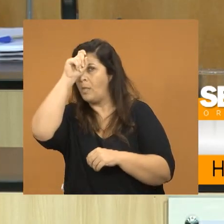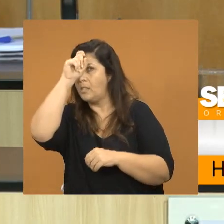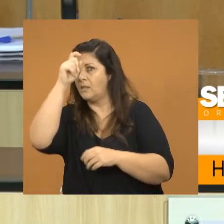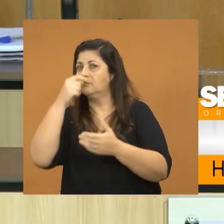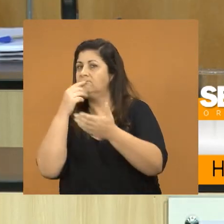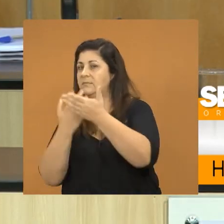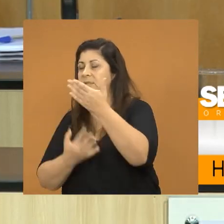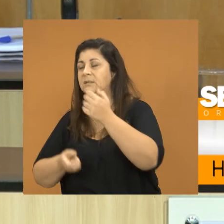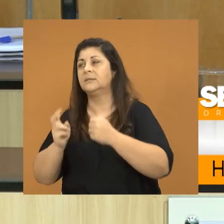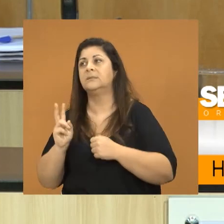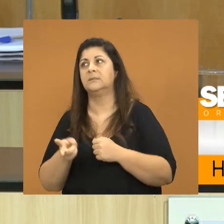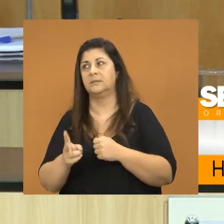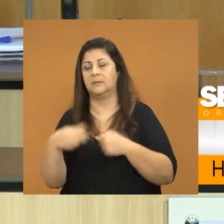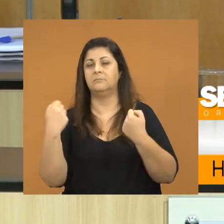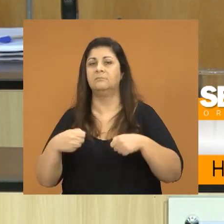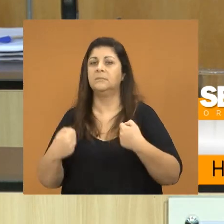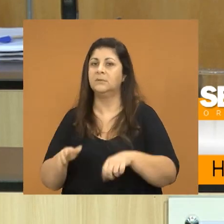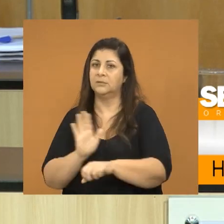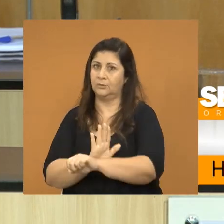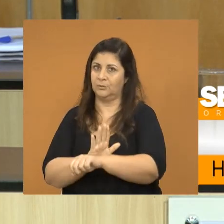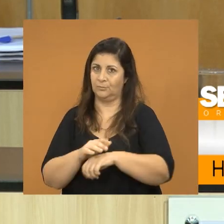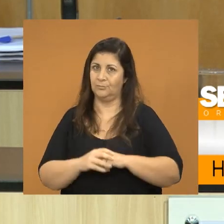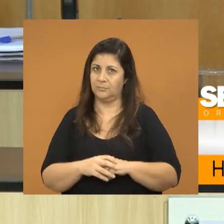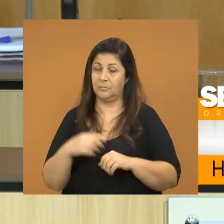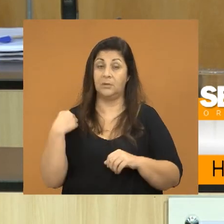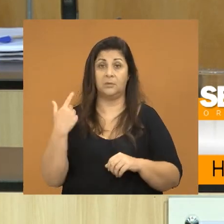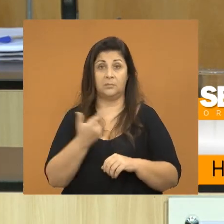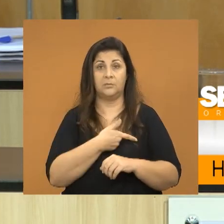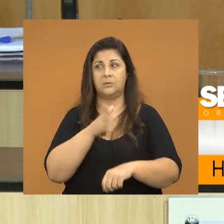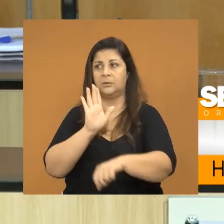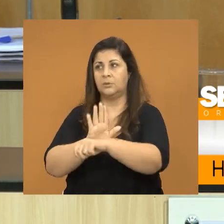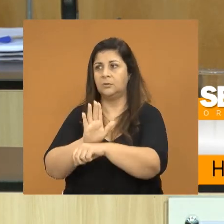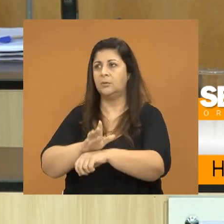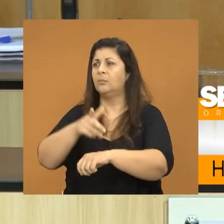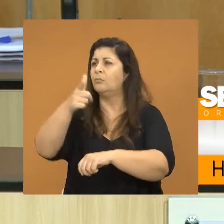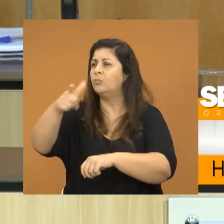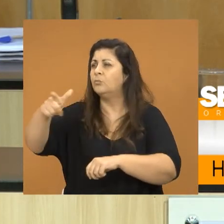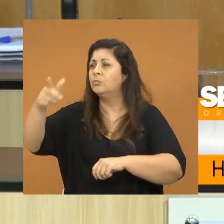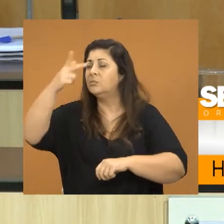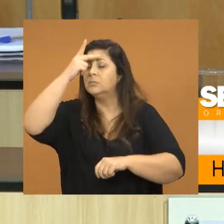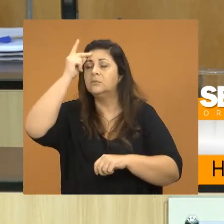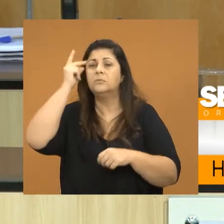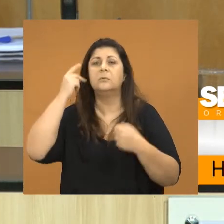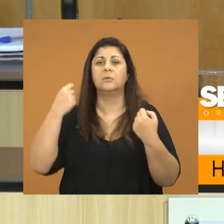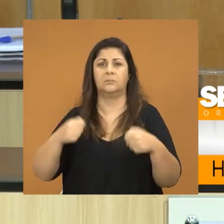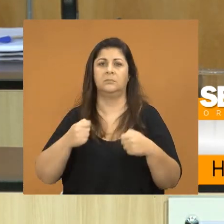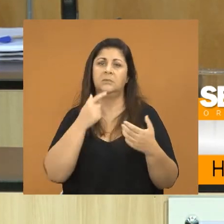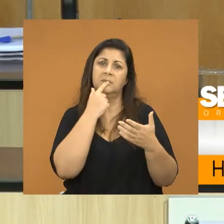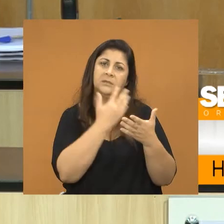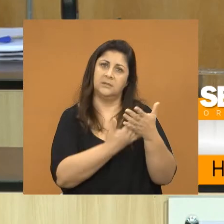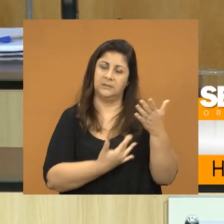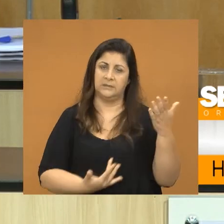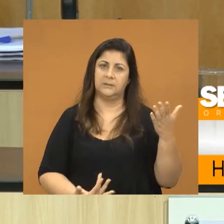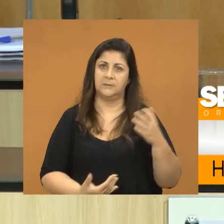atender várias pessoas necessitadas do nosso sangue.